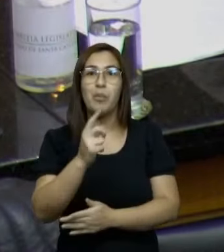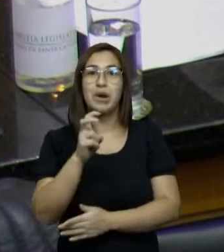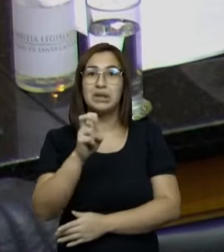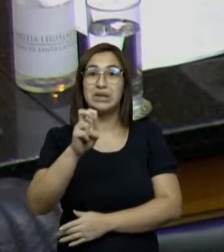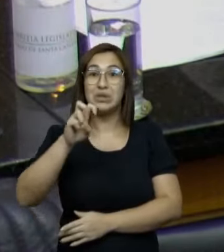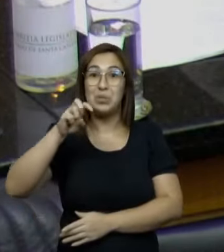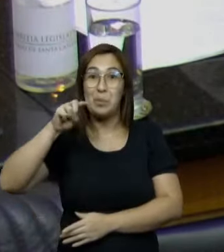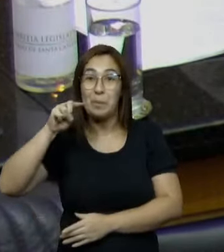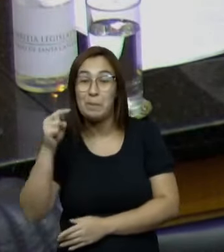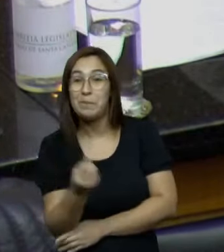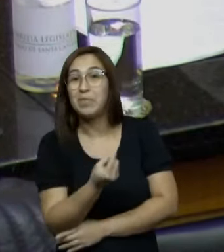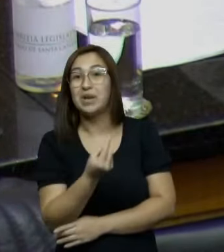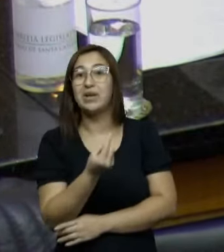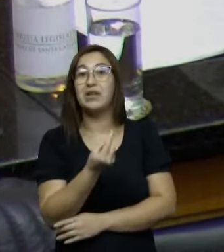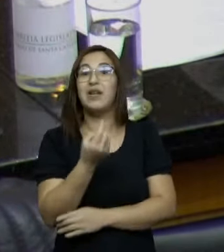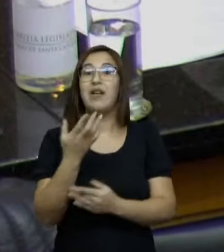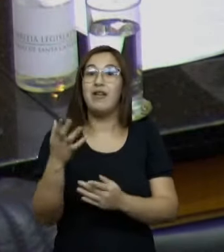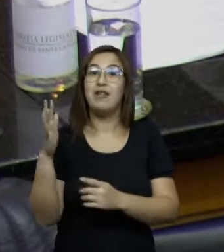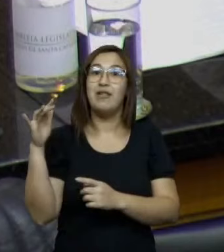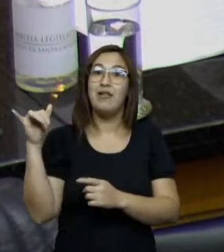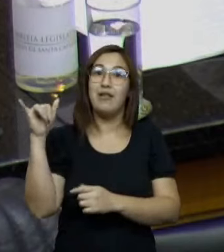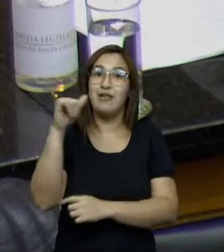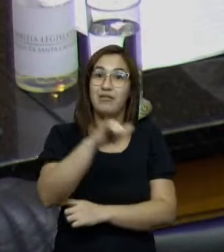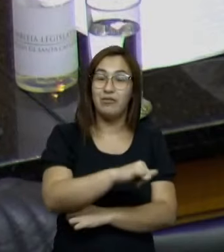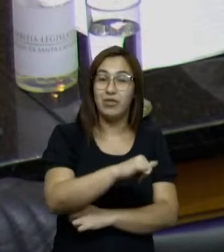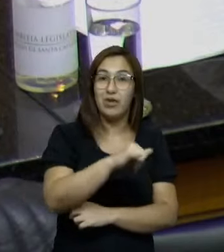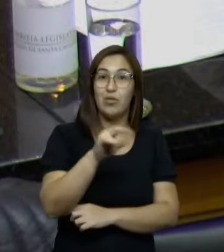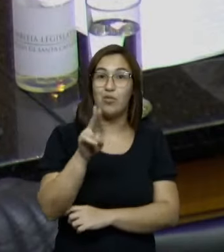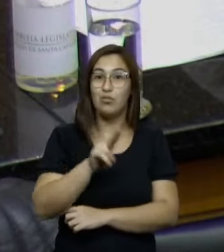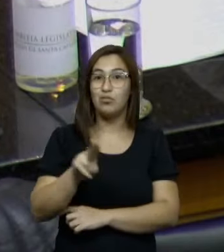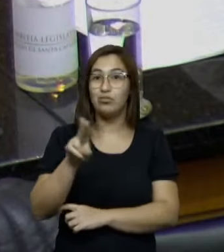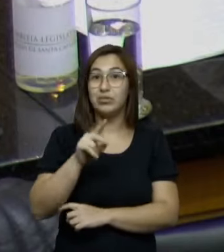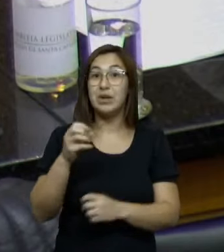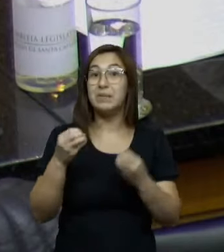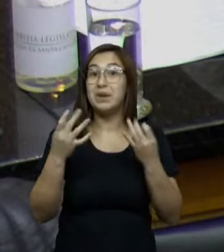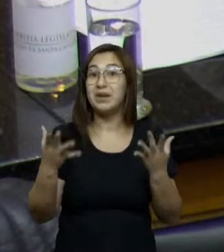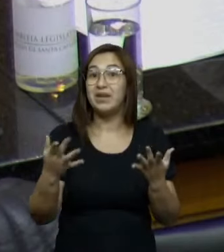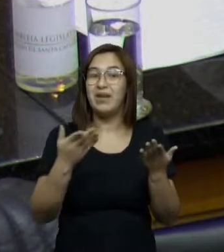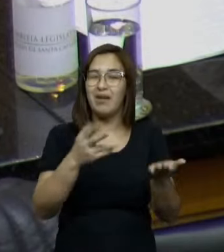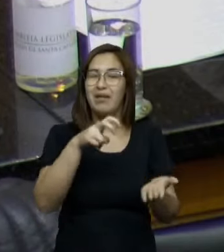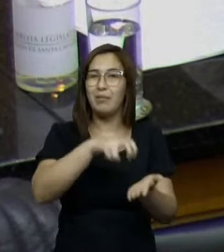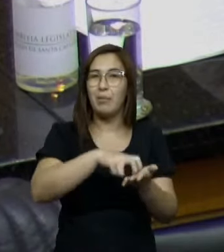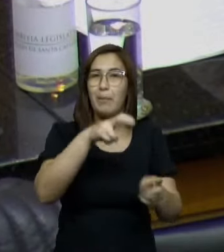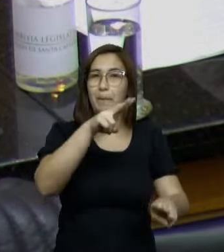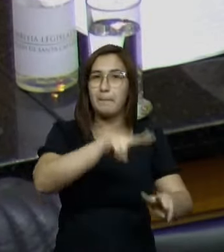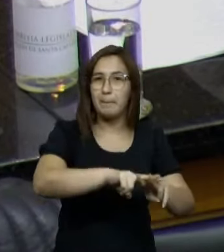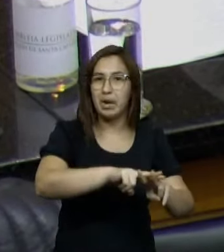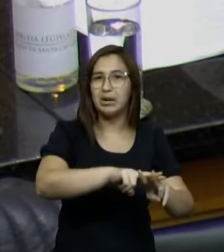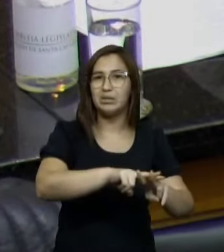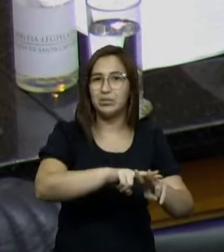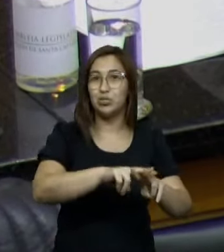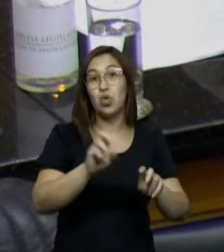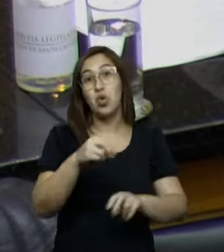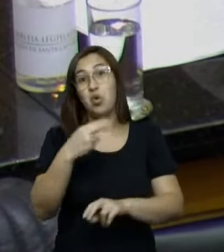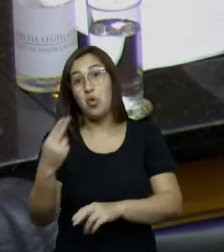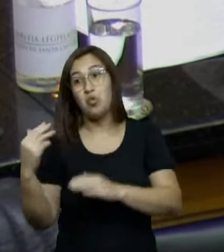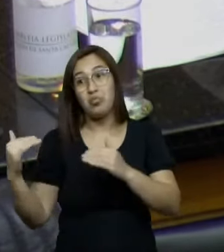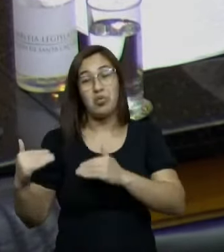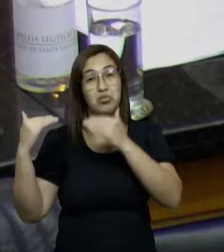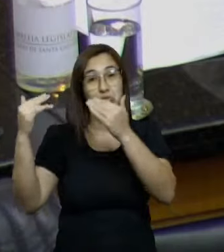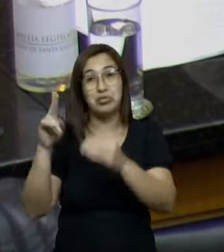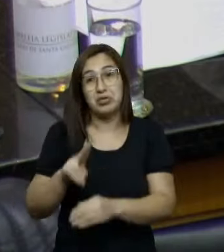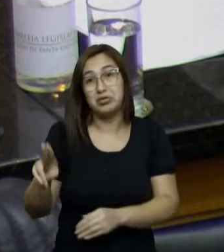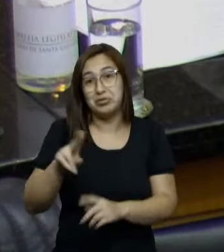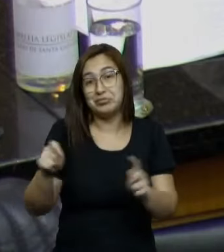uma aeronave para carregar vagabundo, né, e que ali diz que ele pode usar para outros meios e para